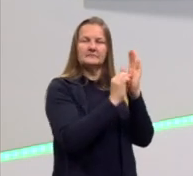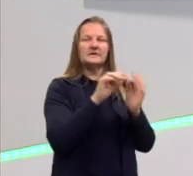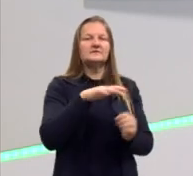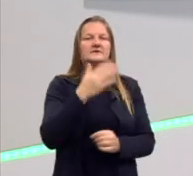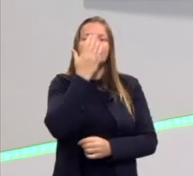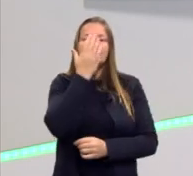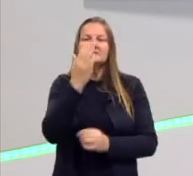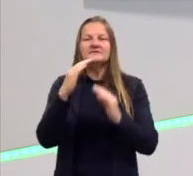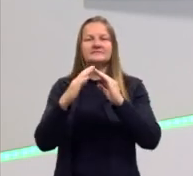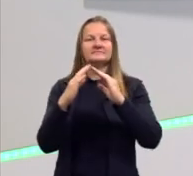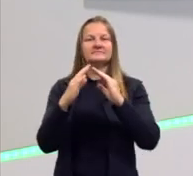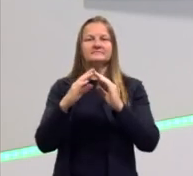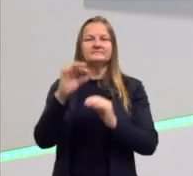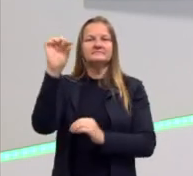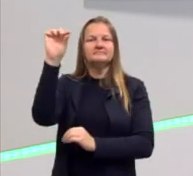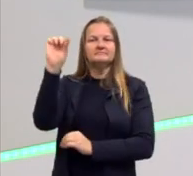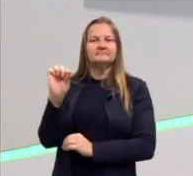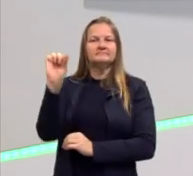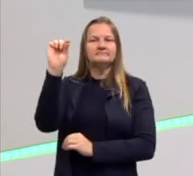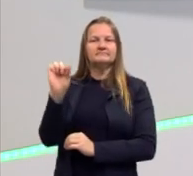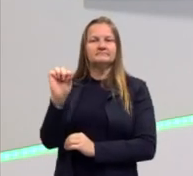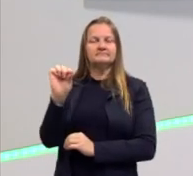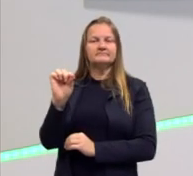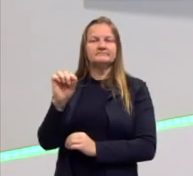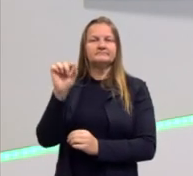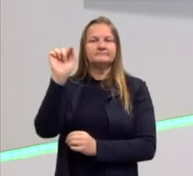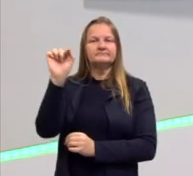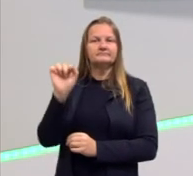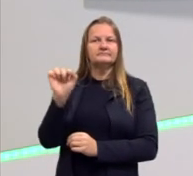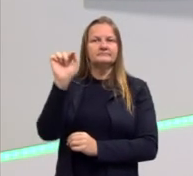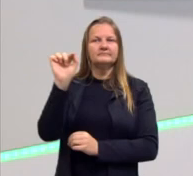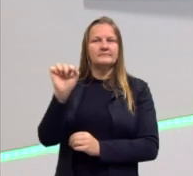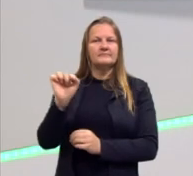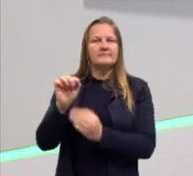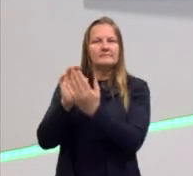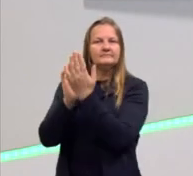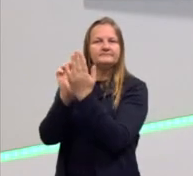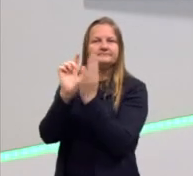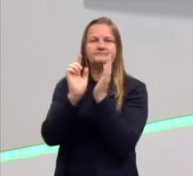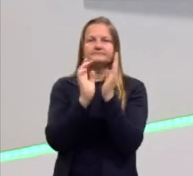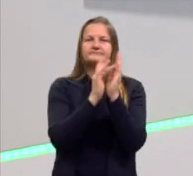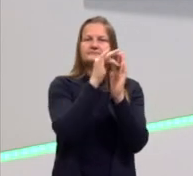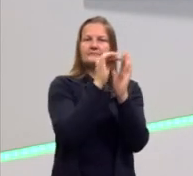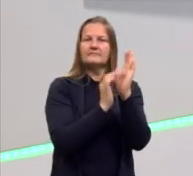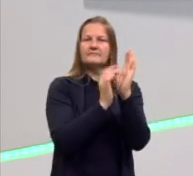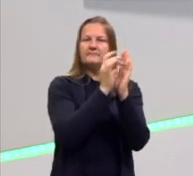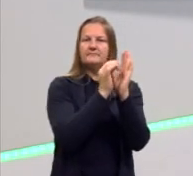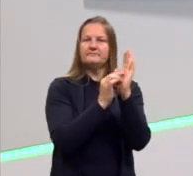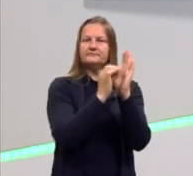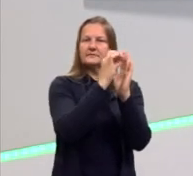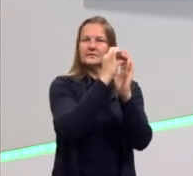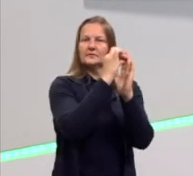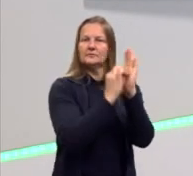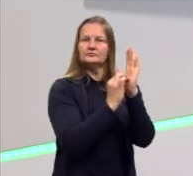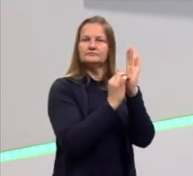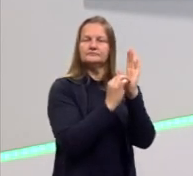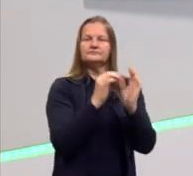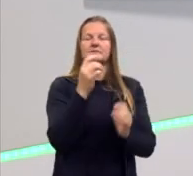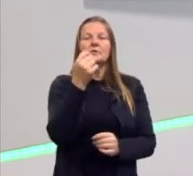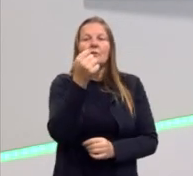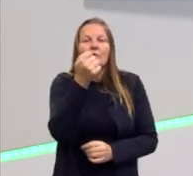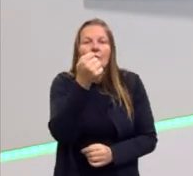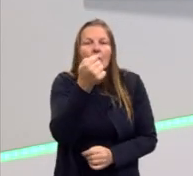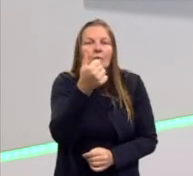na frente da nossa casa né onde liga ali liga e desliga a luz né da nossa casa o disjuntor ele é é quase com um tipo de